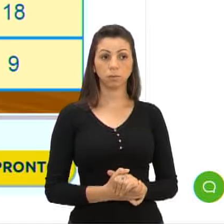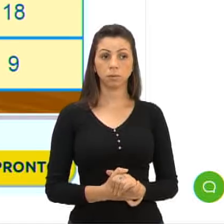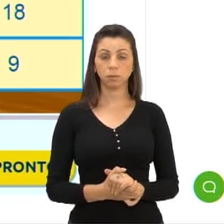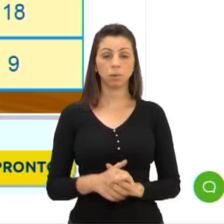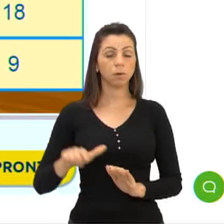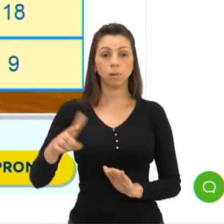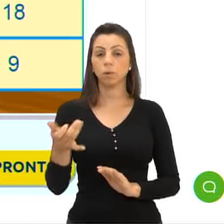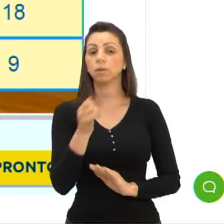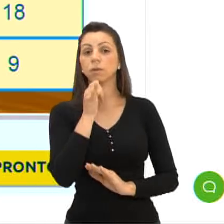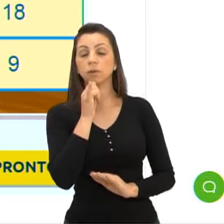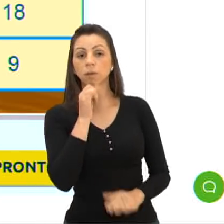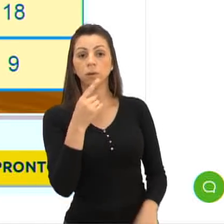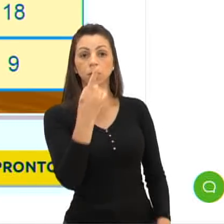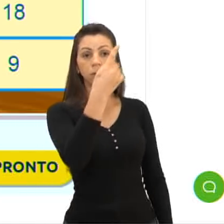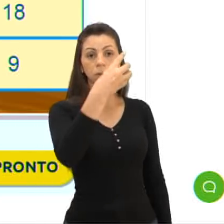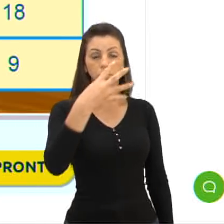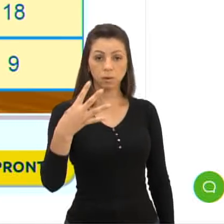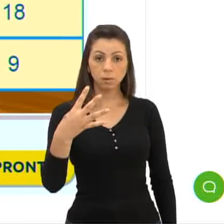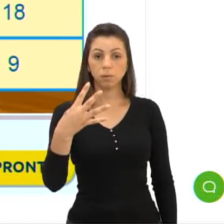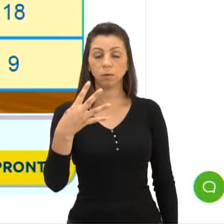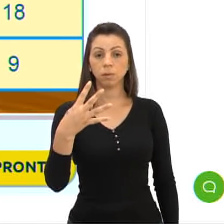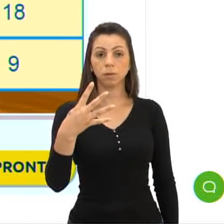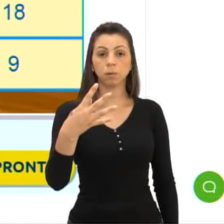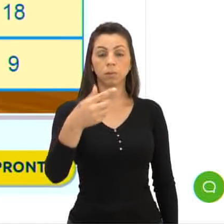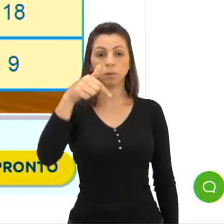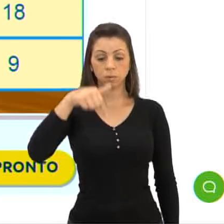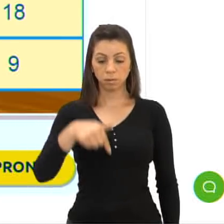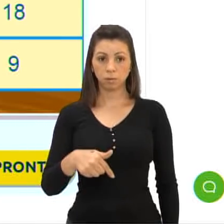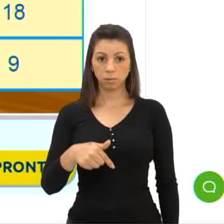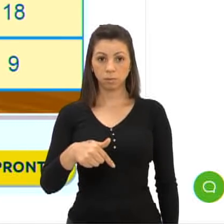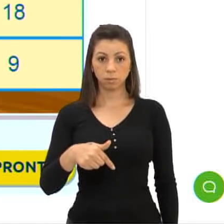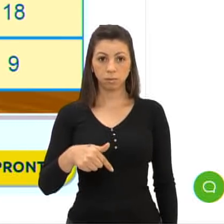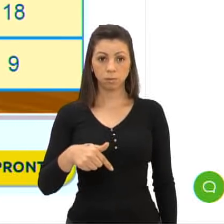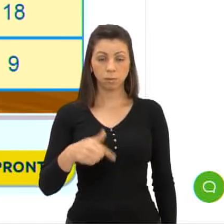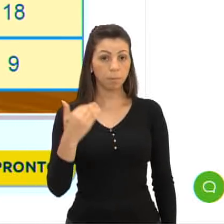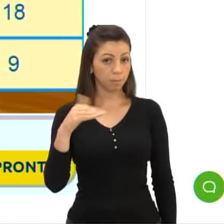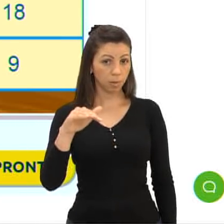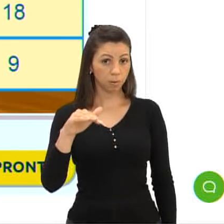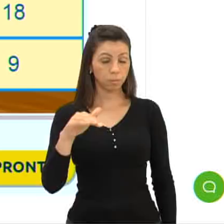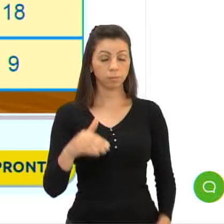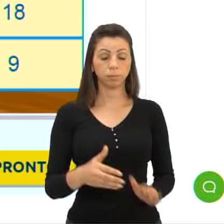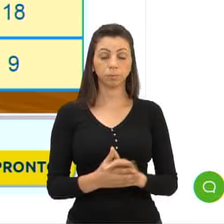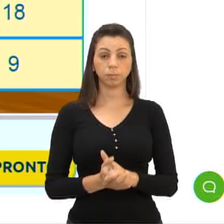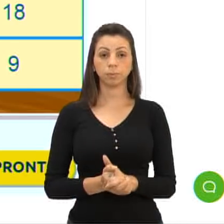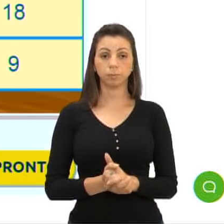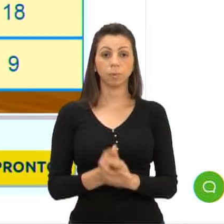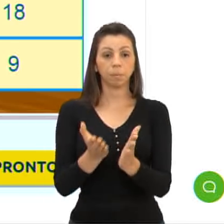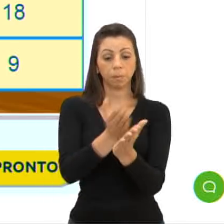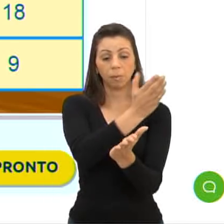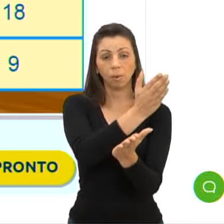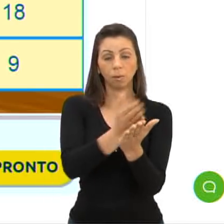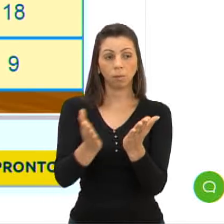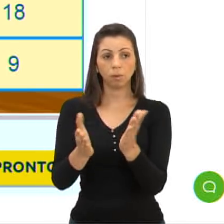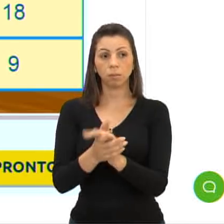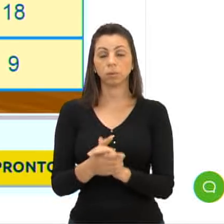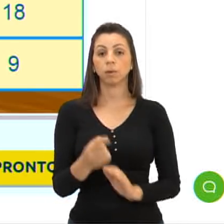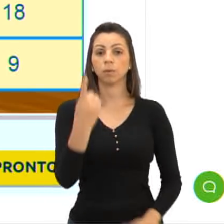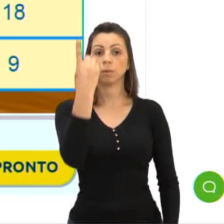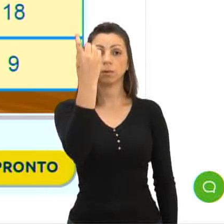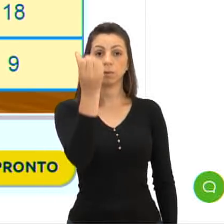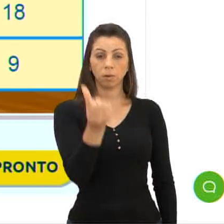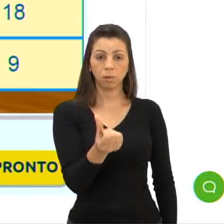O outro exemplo, 14, a sua proporção seria 7, a sua metade. O outro exemplo,